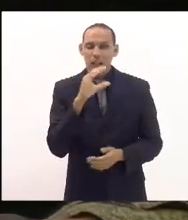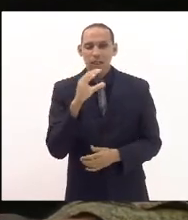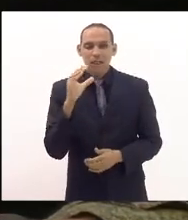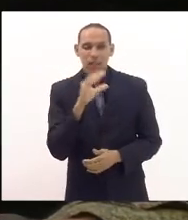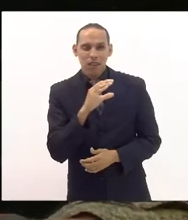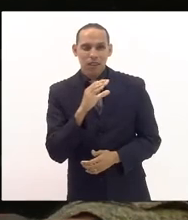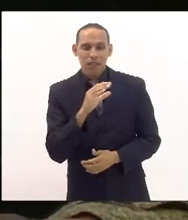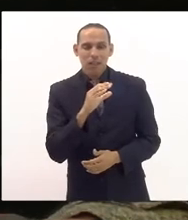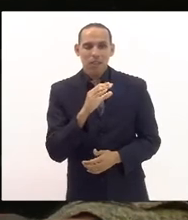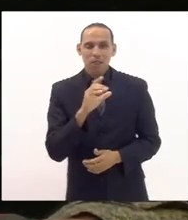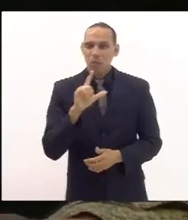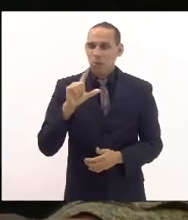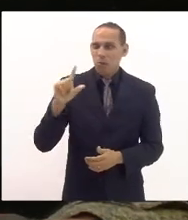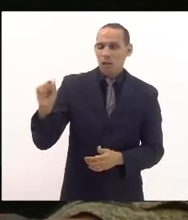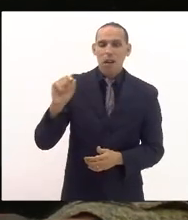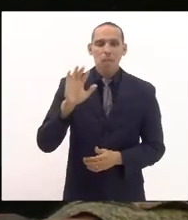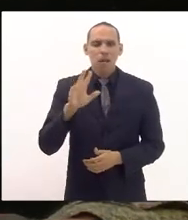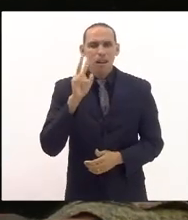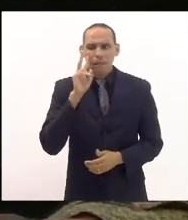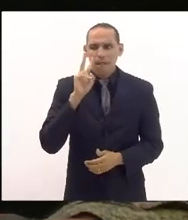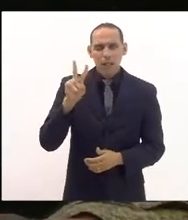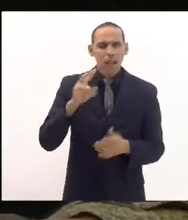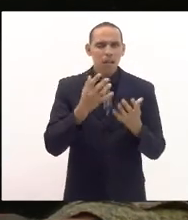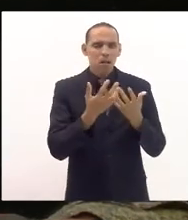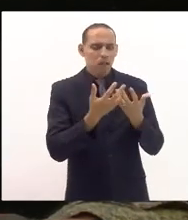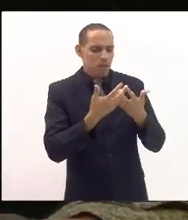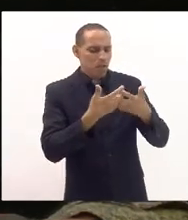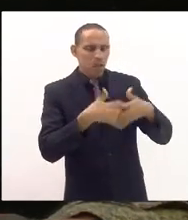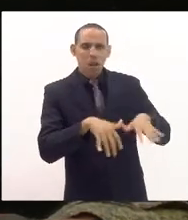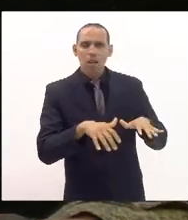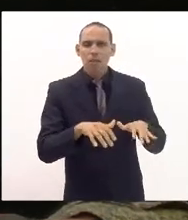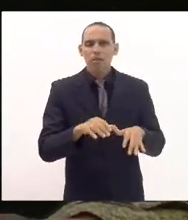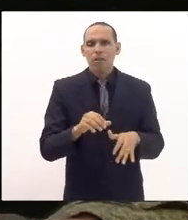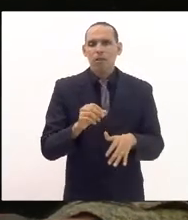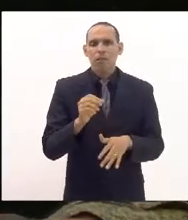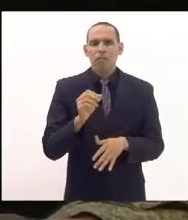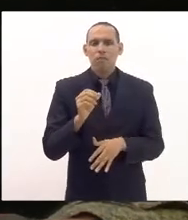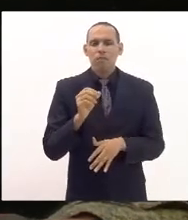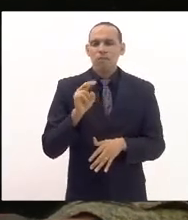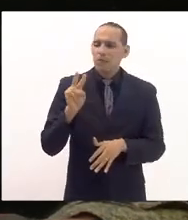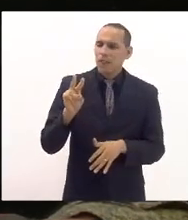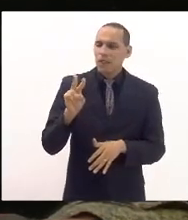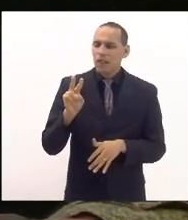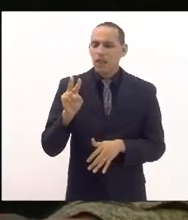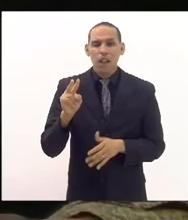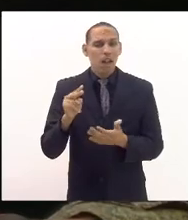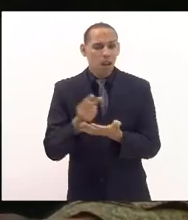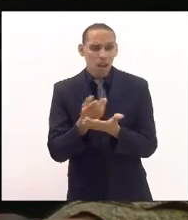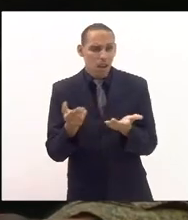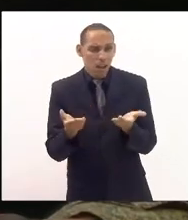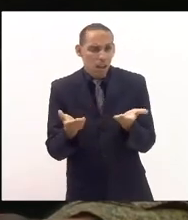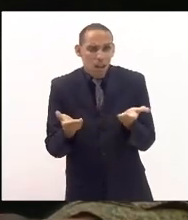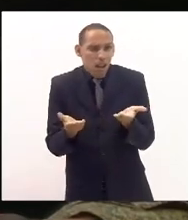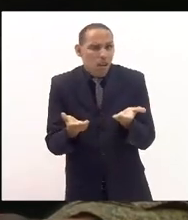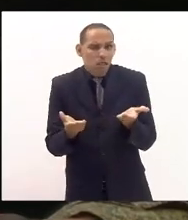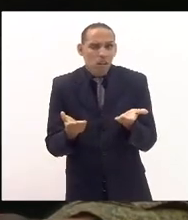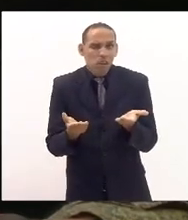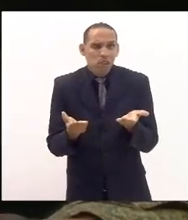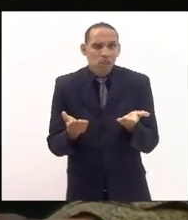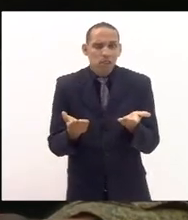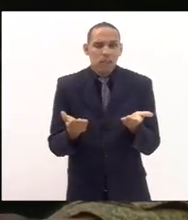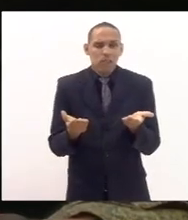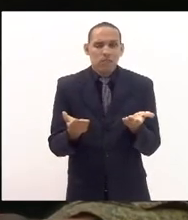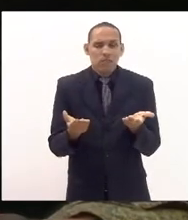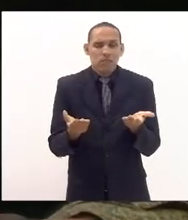mas quando tragédias como a de Petrópolis tragédias como que está acontecendo agora